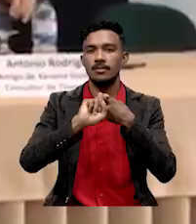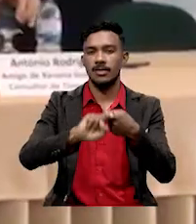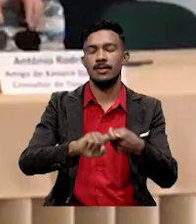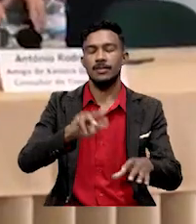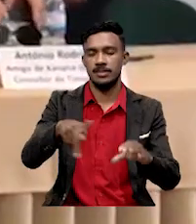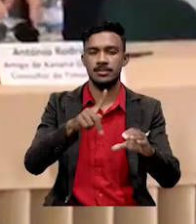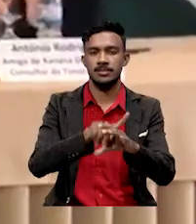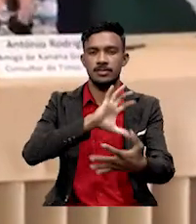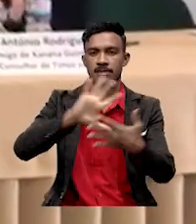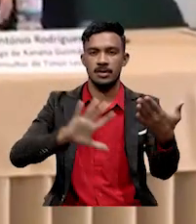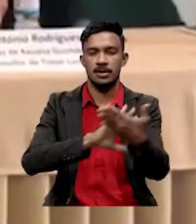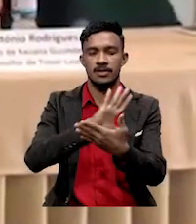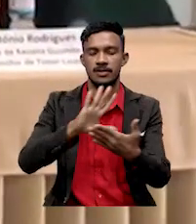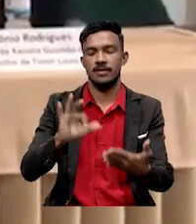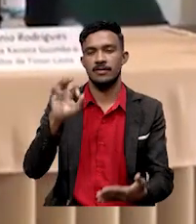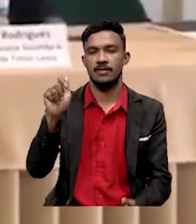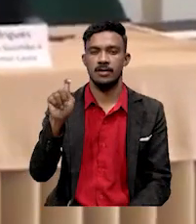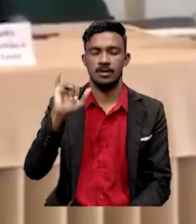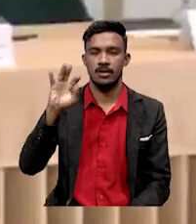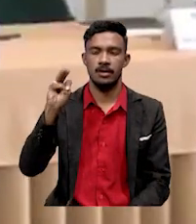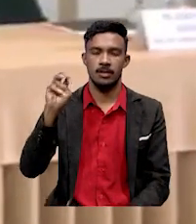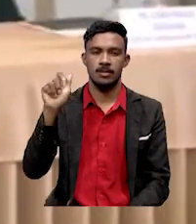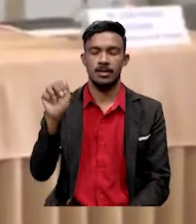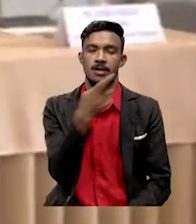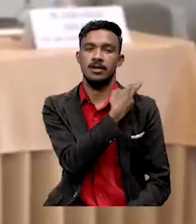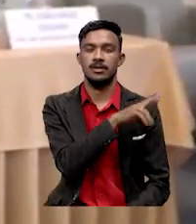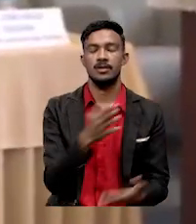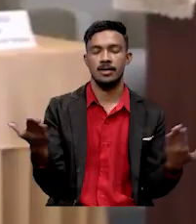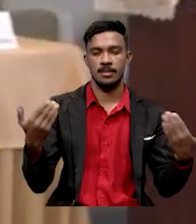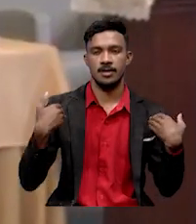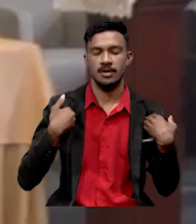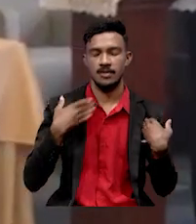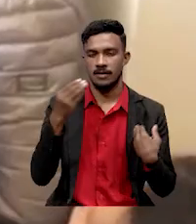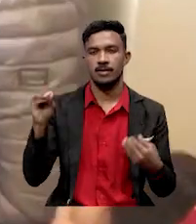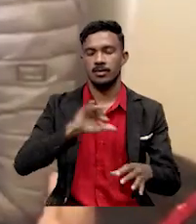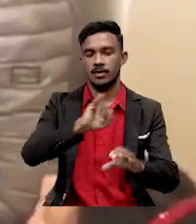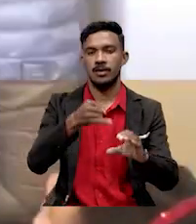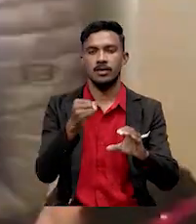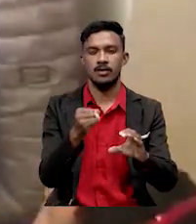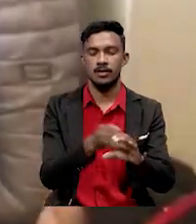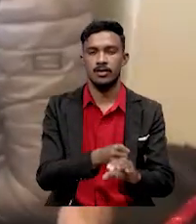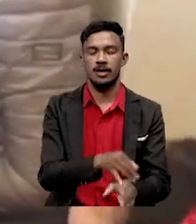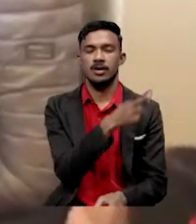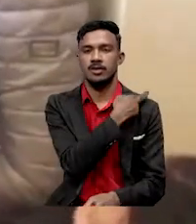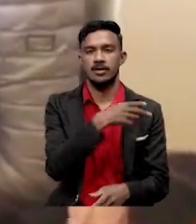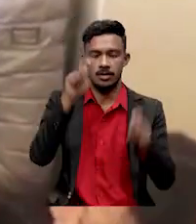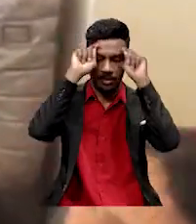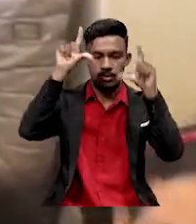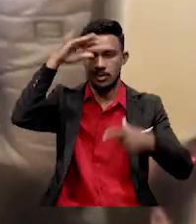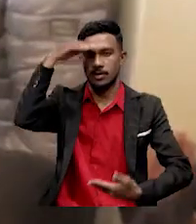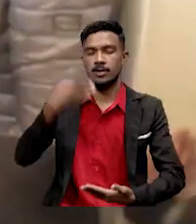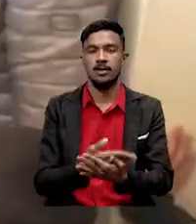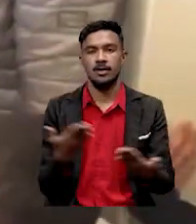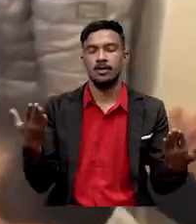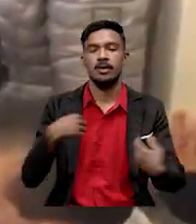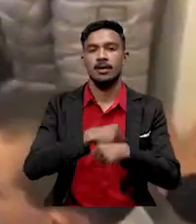né? Autoridade Fátima Nian, religioso, religiosa, nebe e a Fátima, inclui religiosa Timor-Oan, Sira Nebe Halo Esturo e a